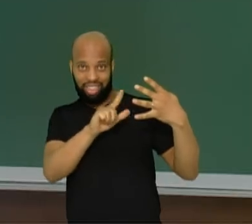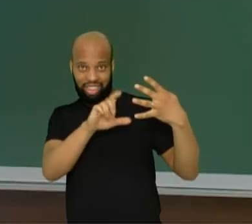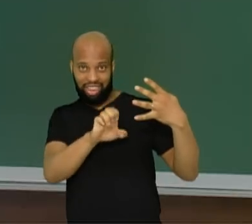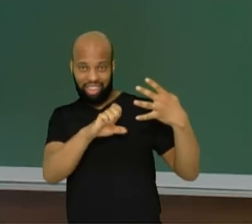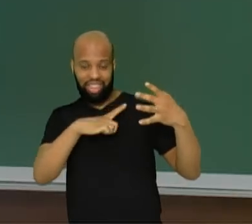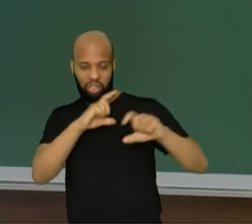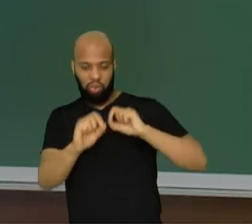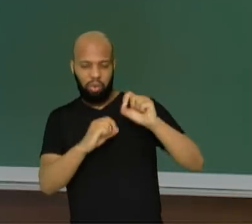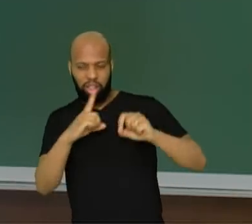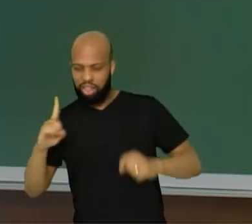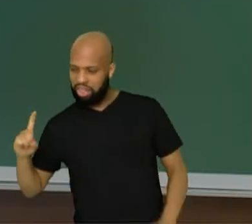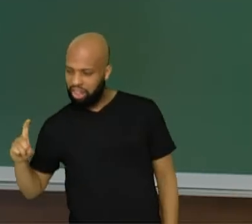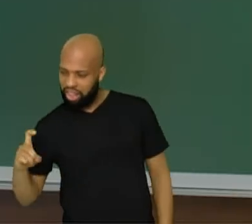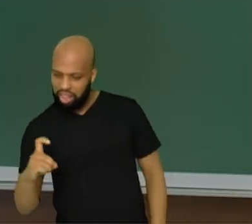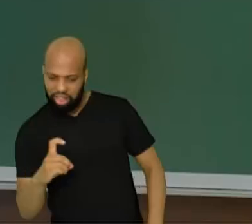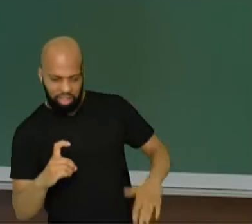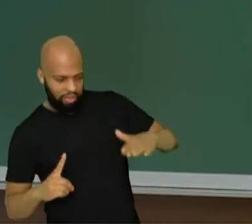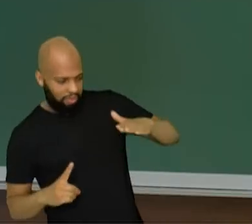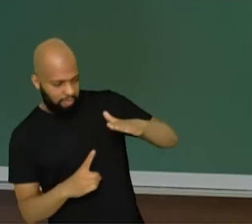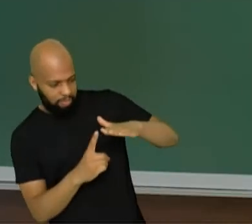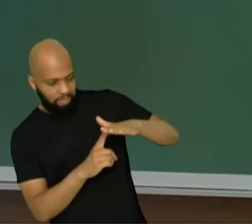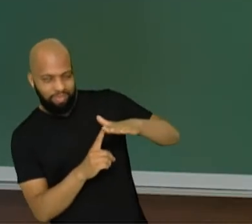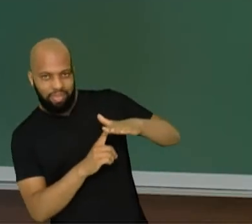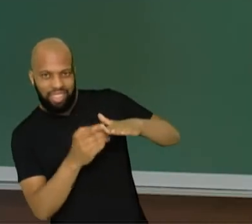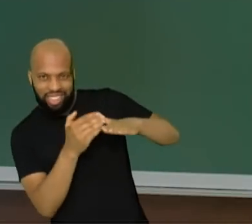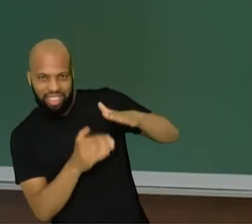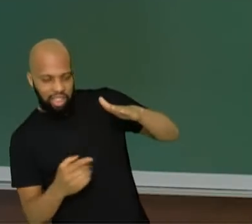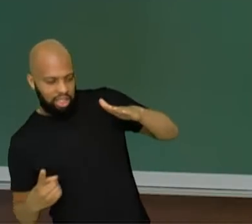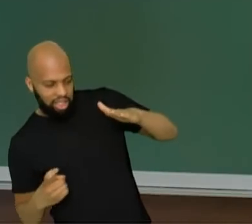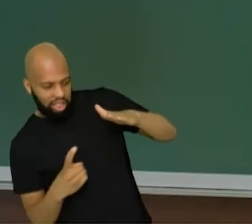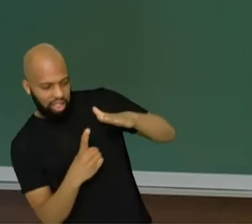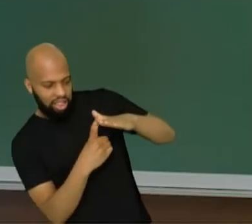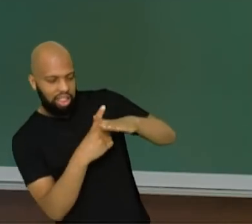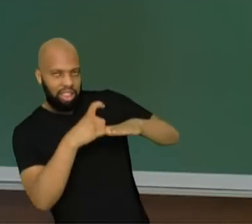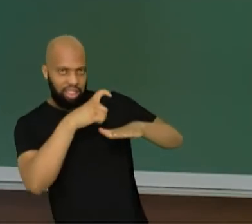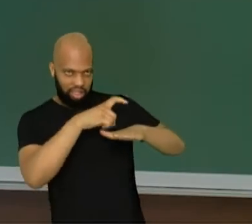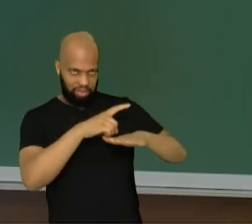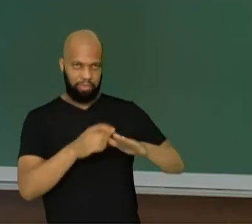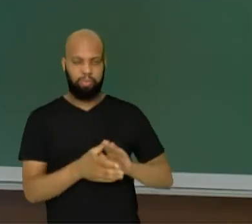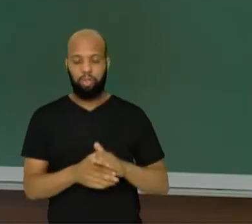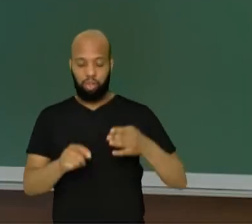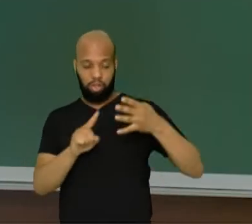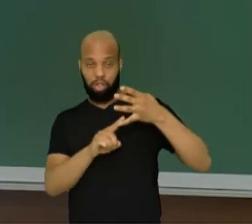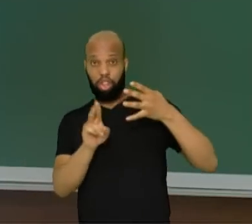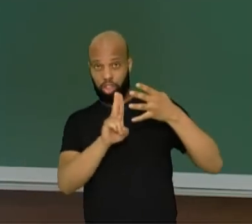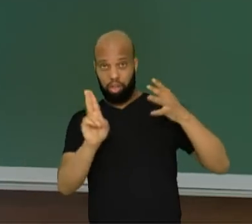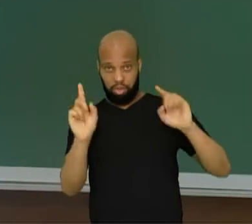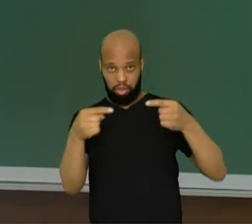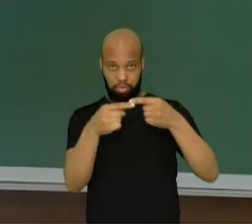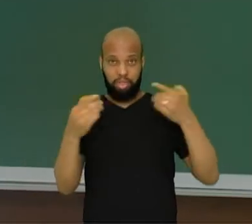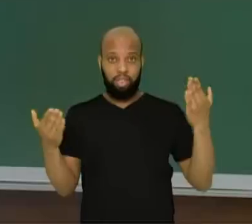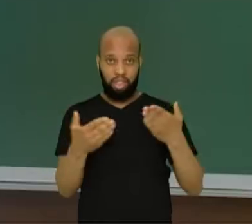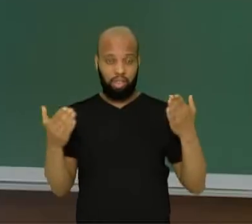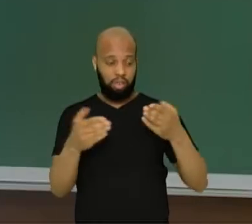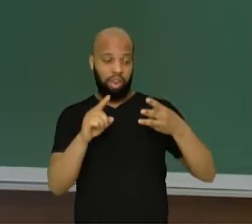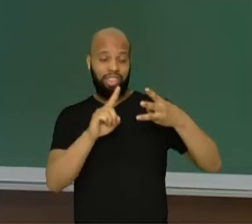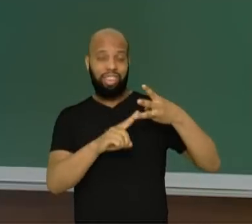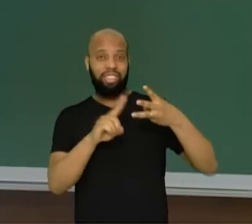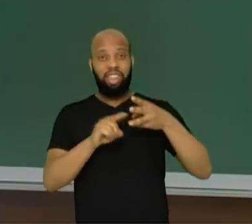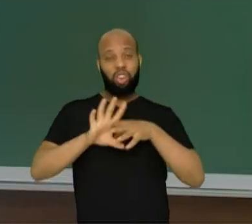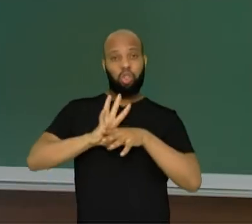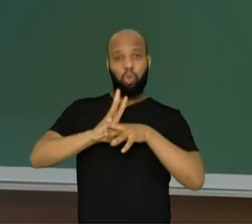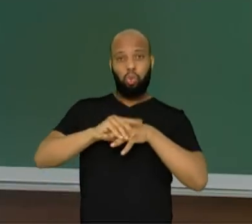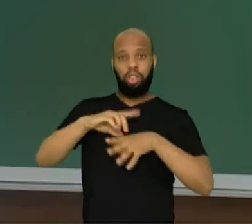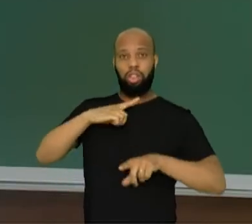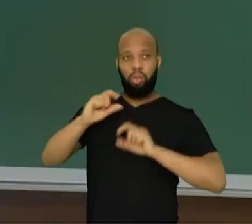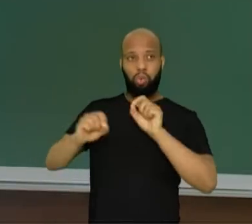pela pele, é uma característica da ancylostomíase. Vamos adiante? Vamos para a nossa terceira doença, que é